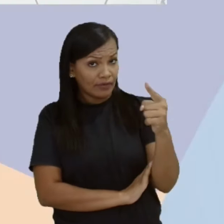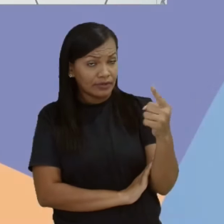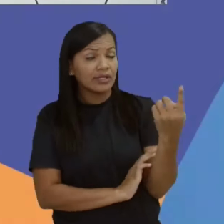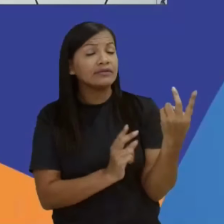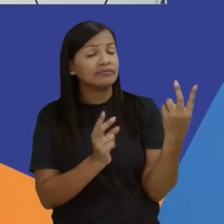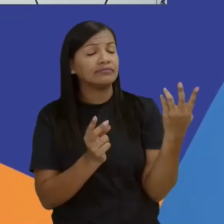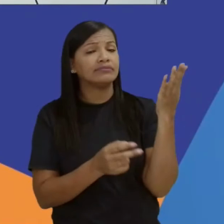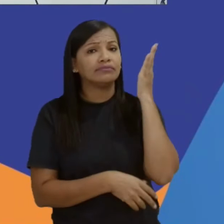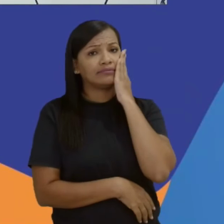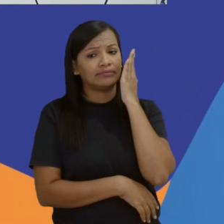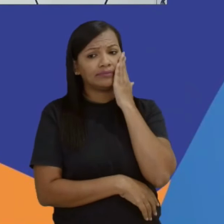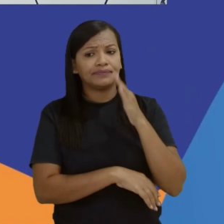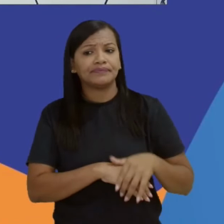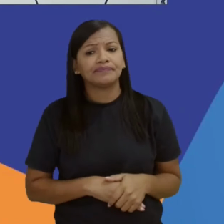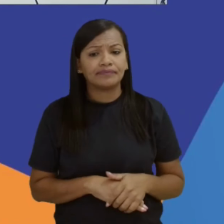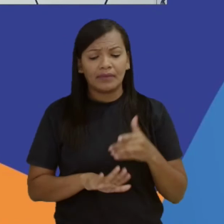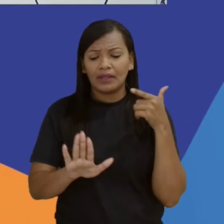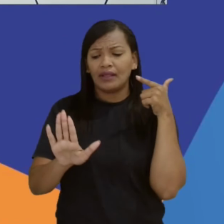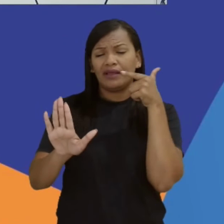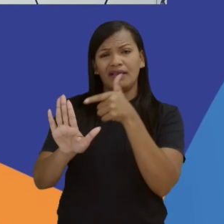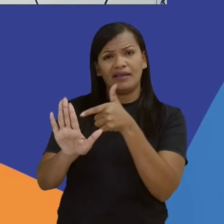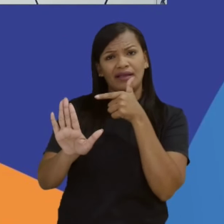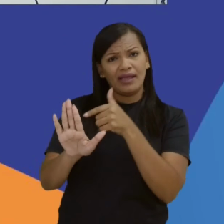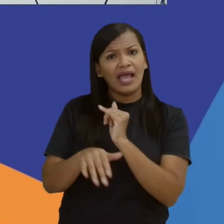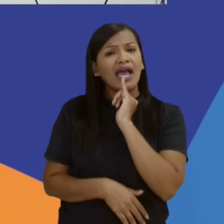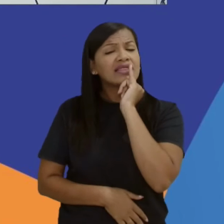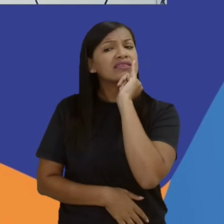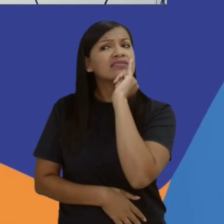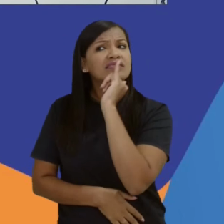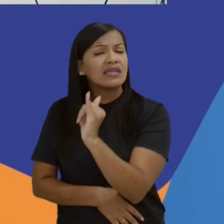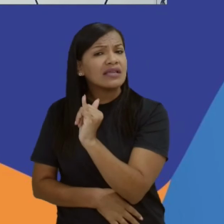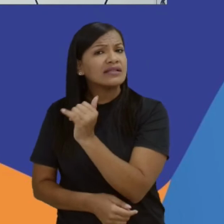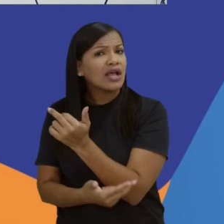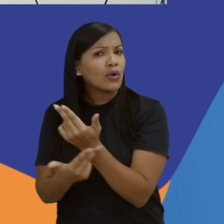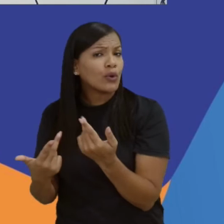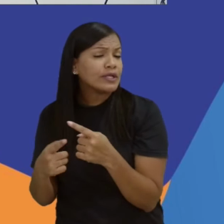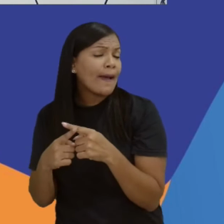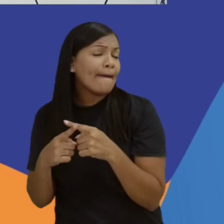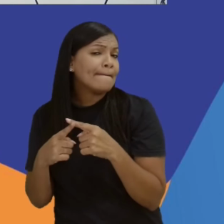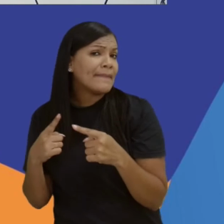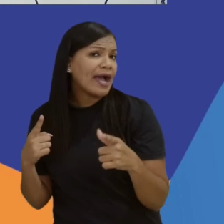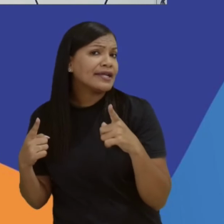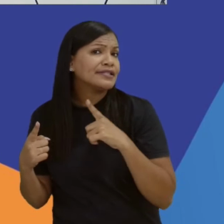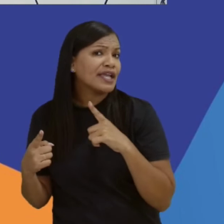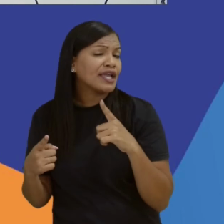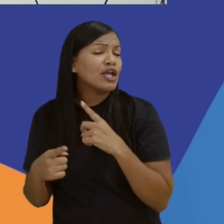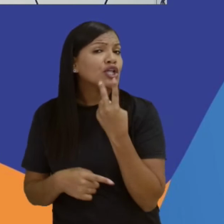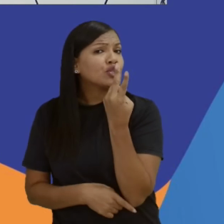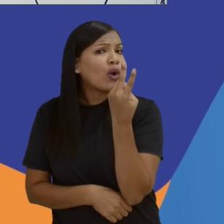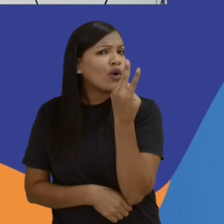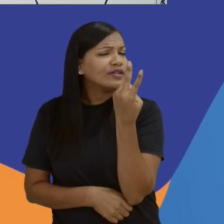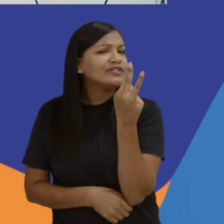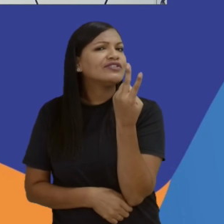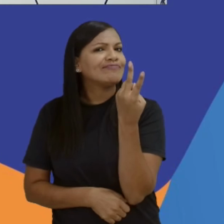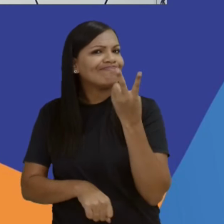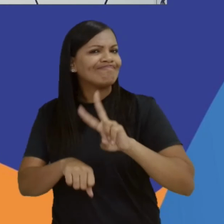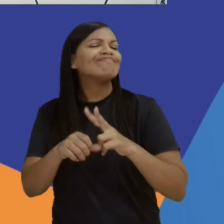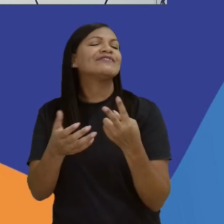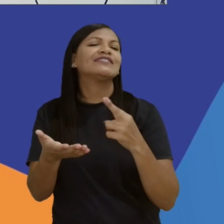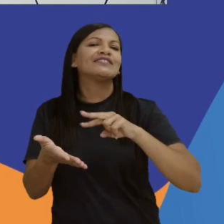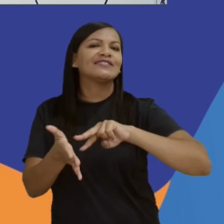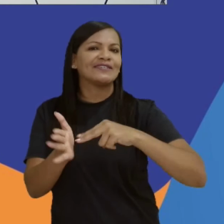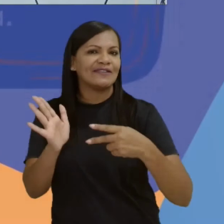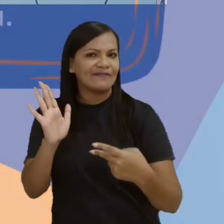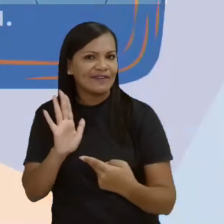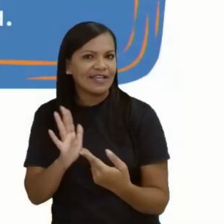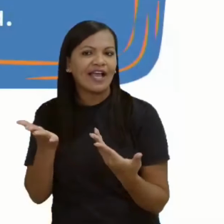descritor. Ironia é quando a gente diz uma coisa e na verdade quer dizer outra. E aí eu trouxe a definição para